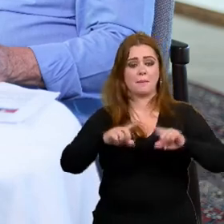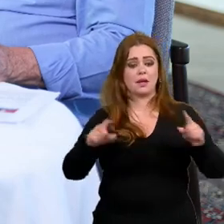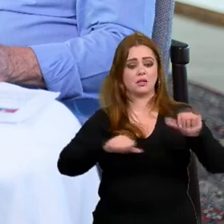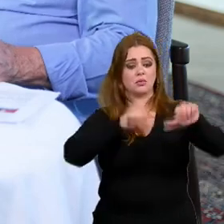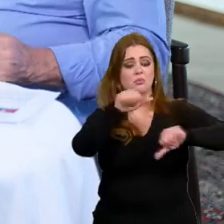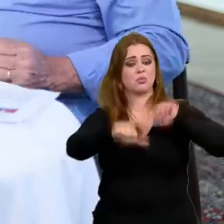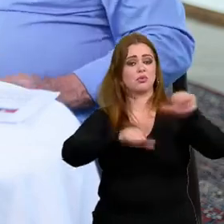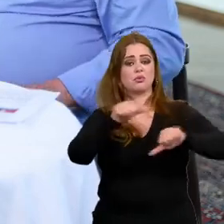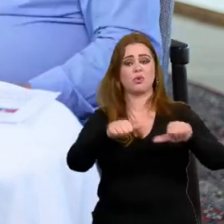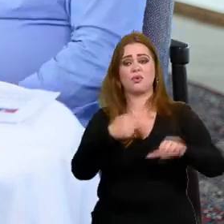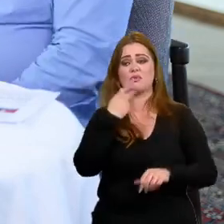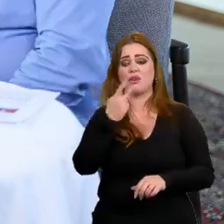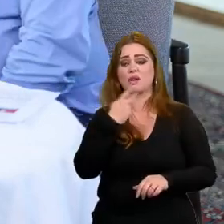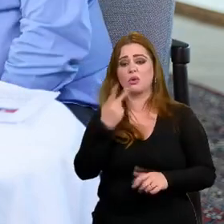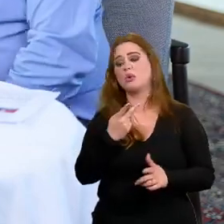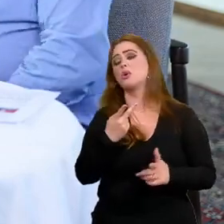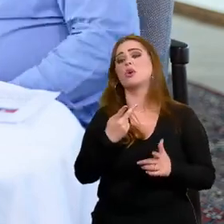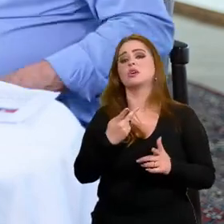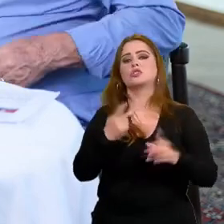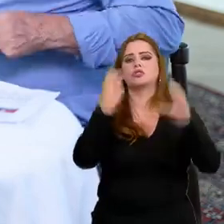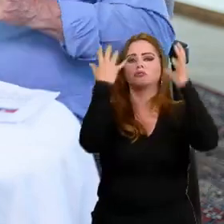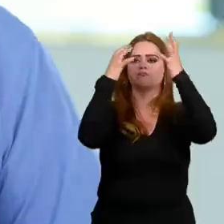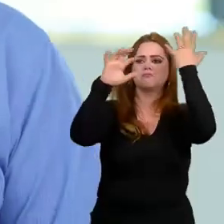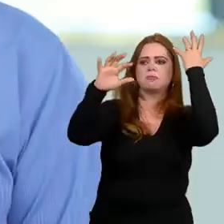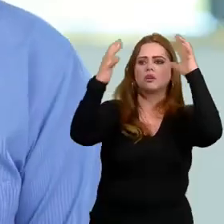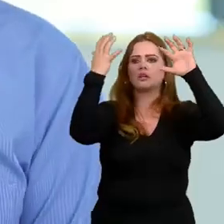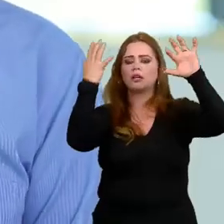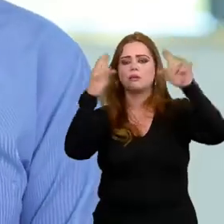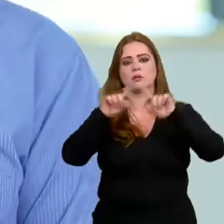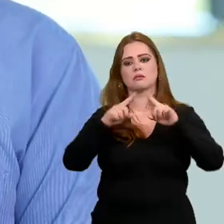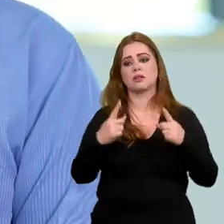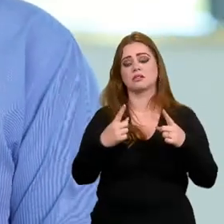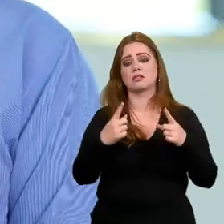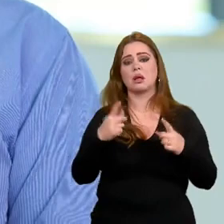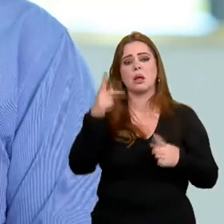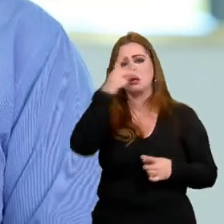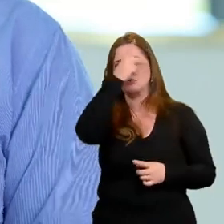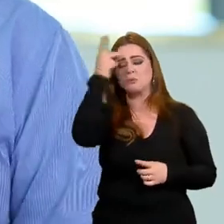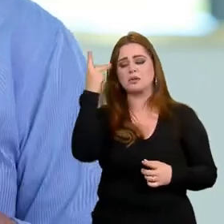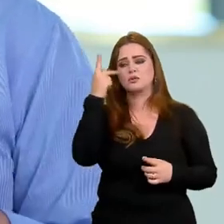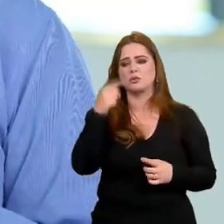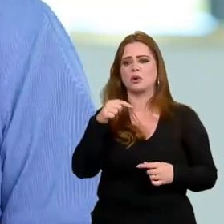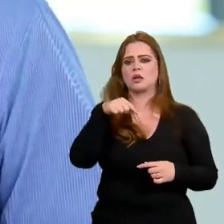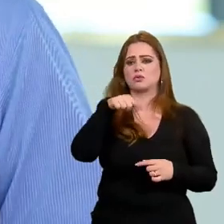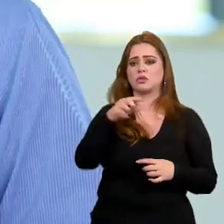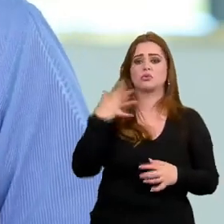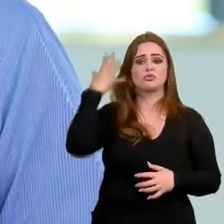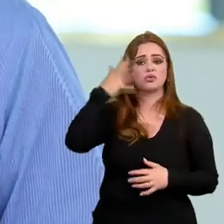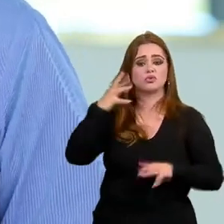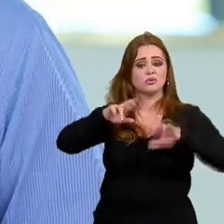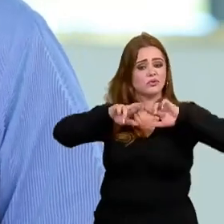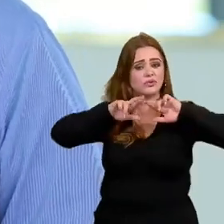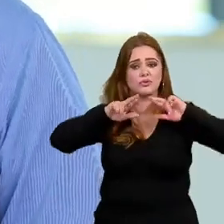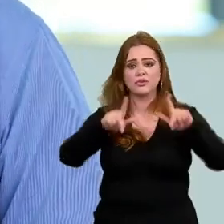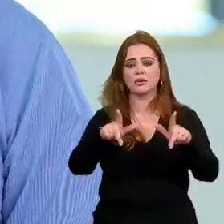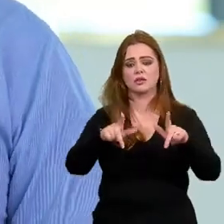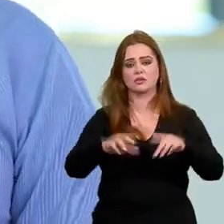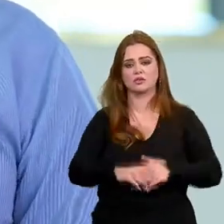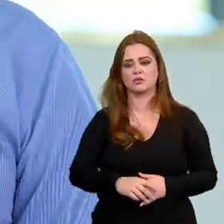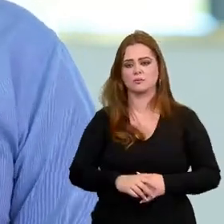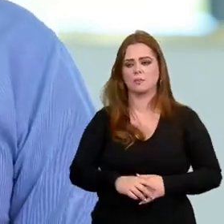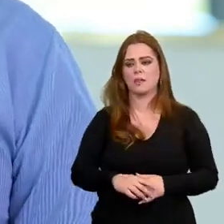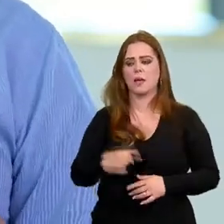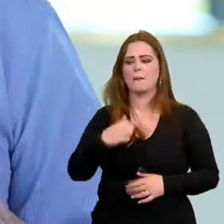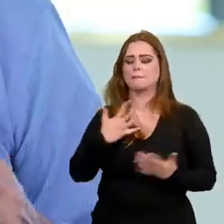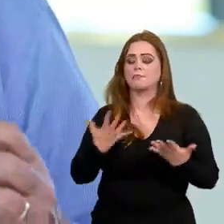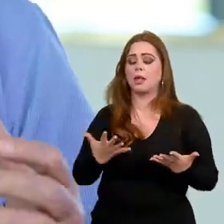pouco isso que você estava falando lá da Amazônia, né? Olha, eu fico sempre pensando assim, a questão climática é muito séria, mas a